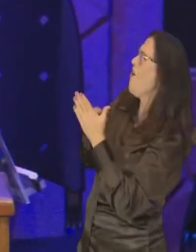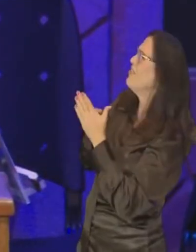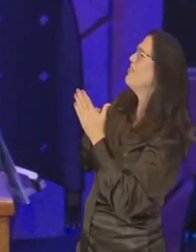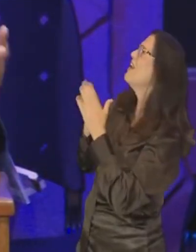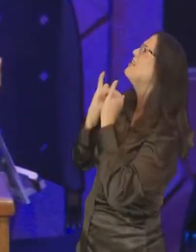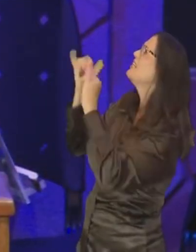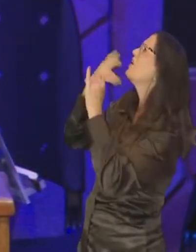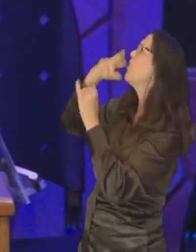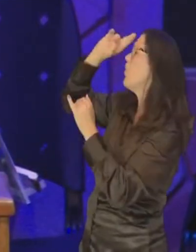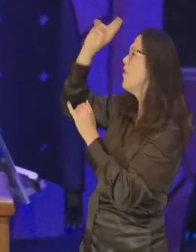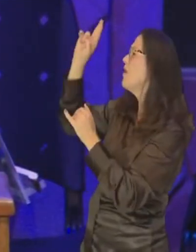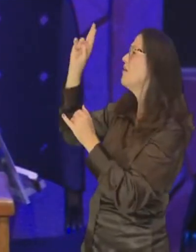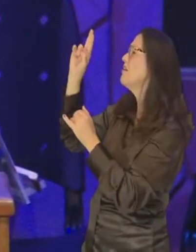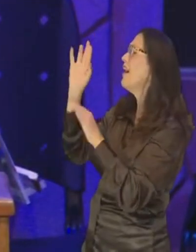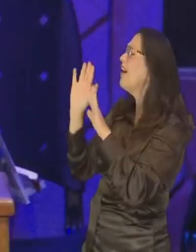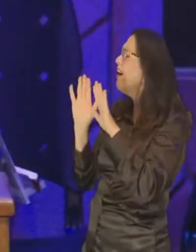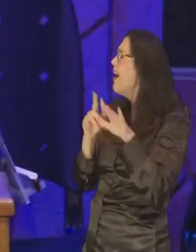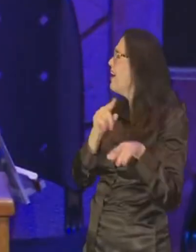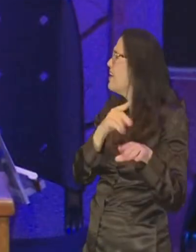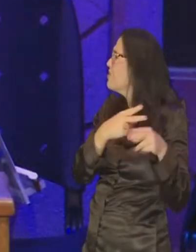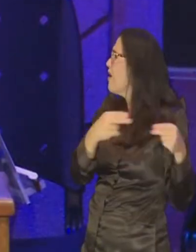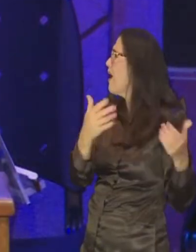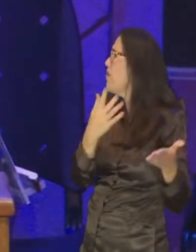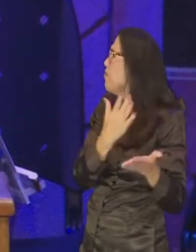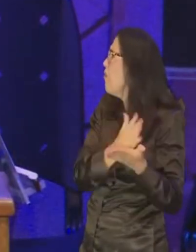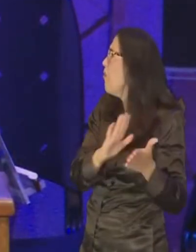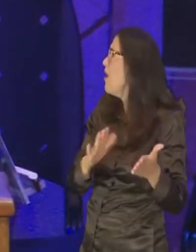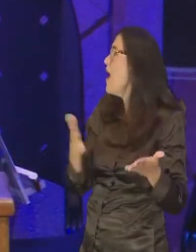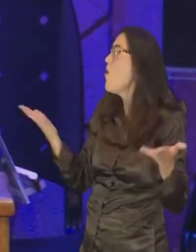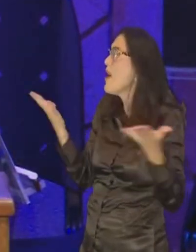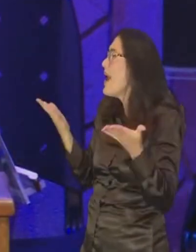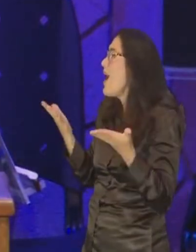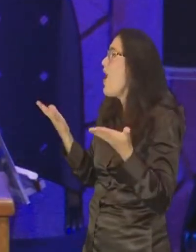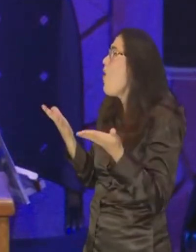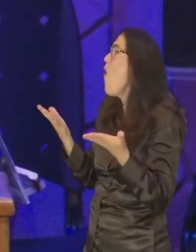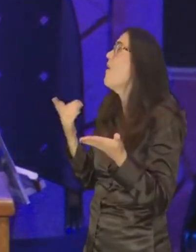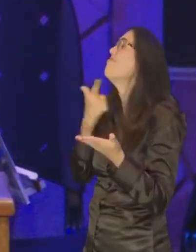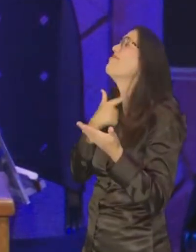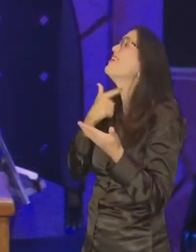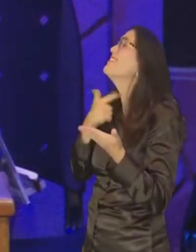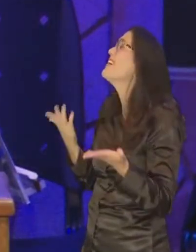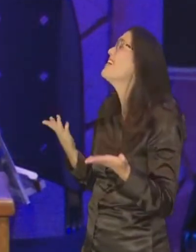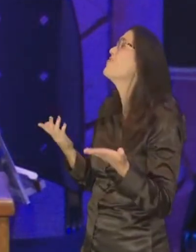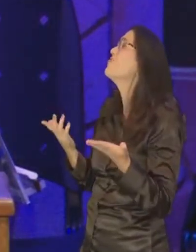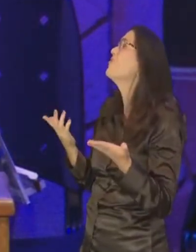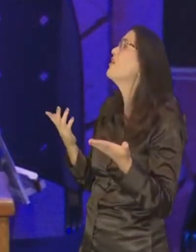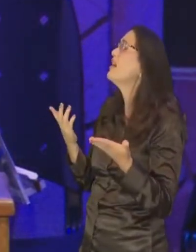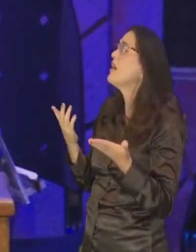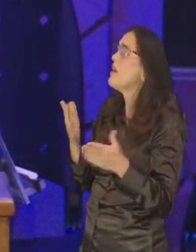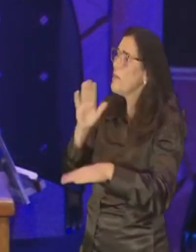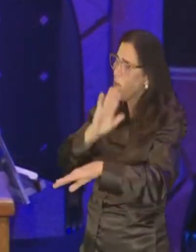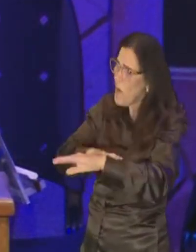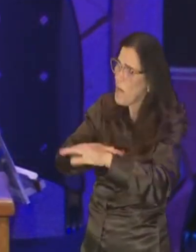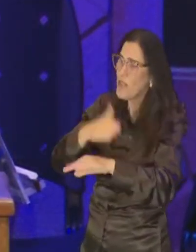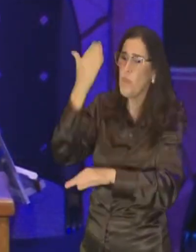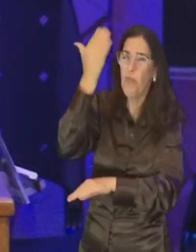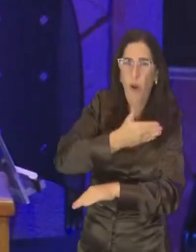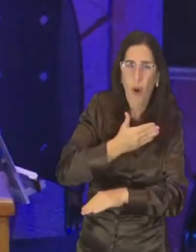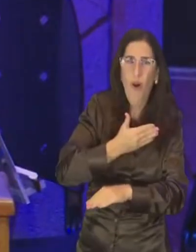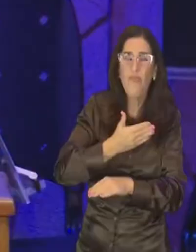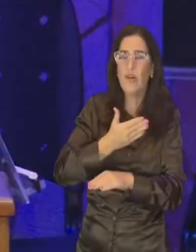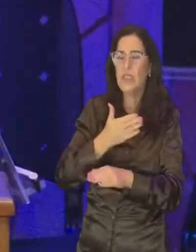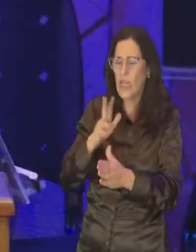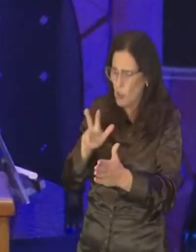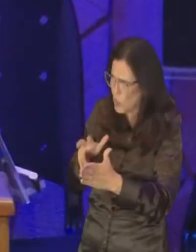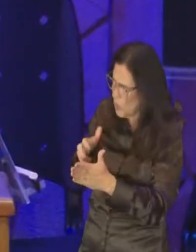dizermos: Senhor, está indo embora, eu quero neste momento, no momento de provação, Deus, dobrar